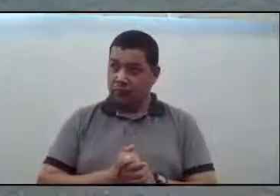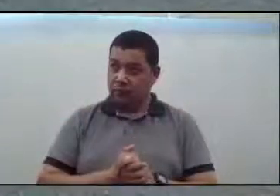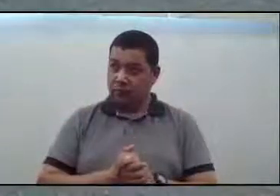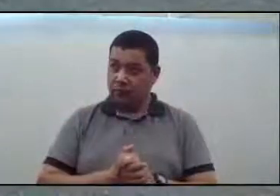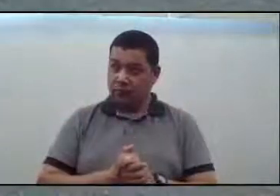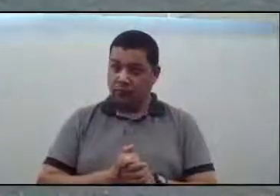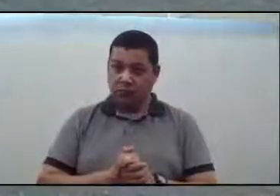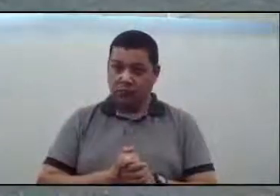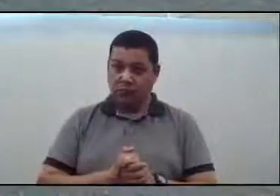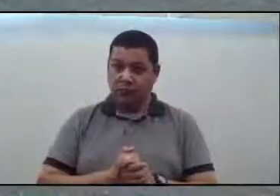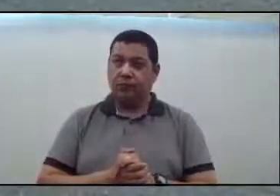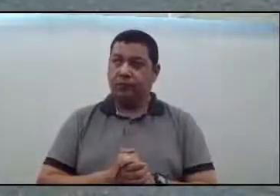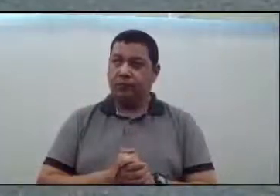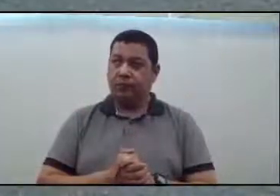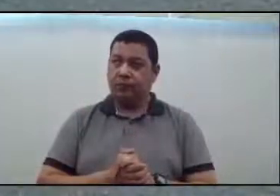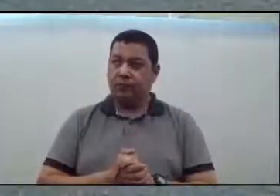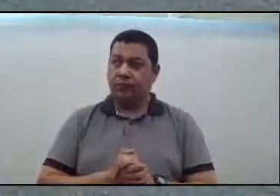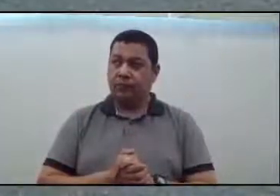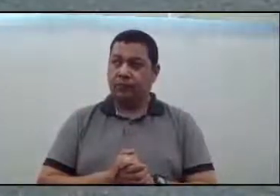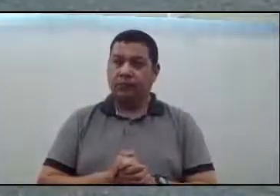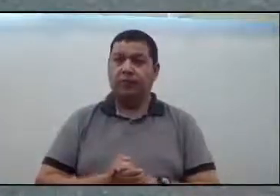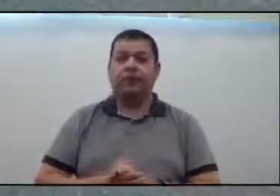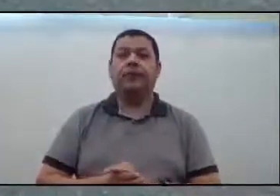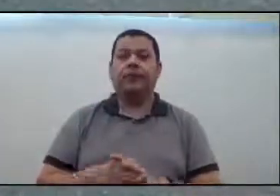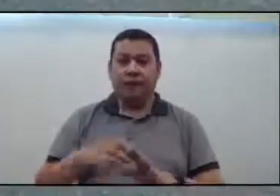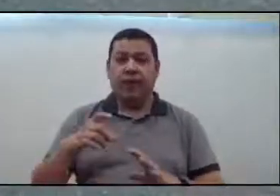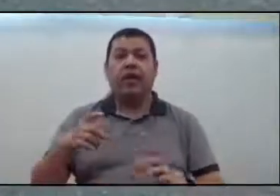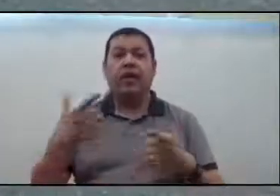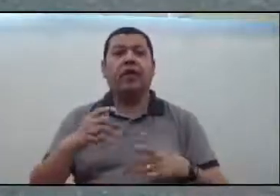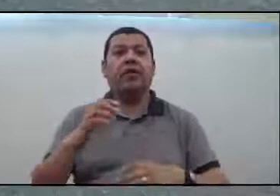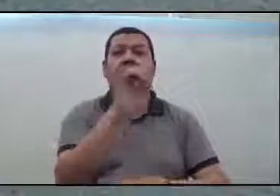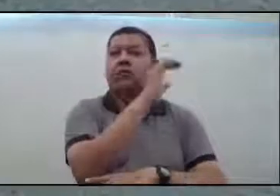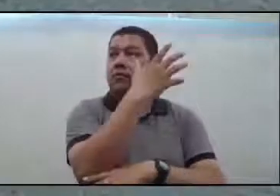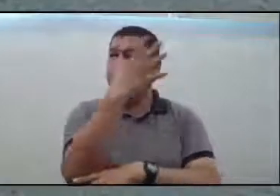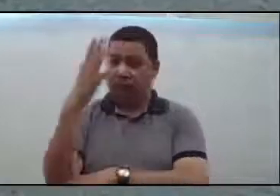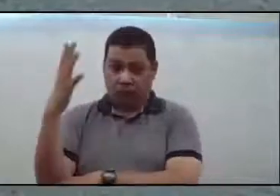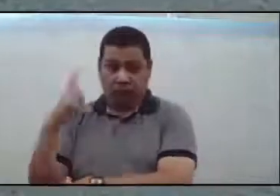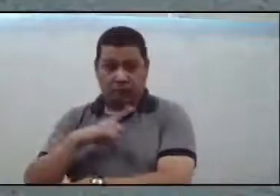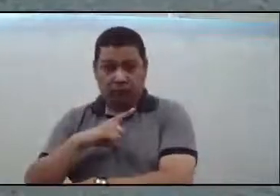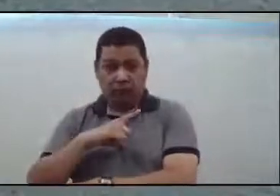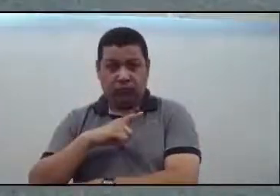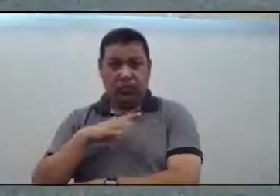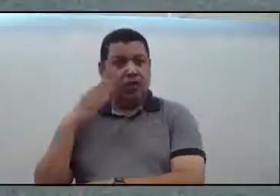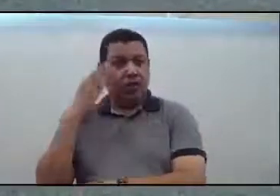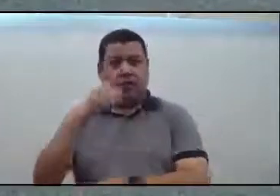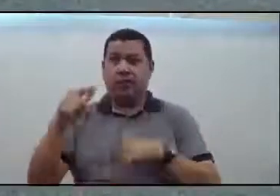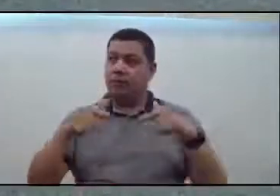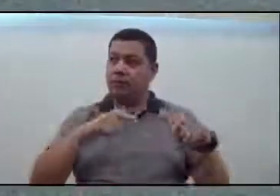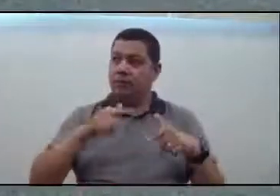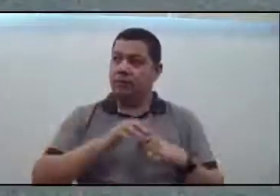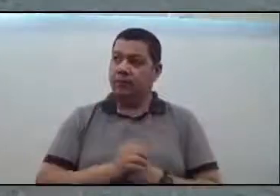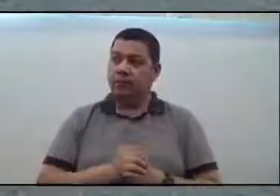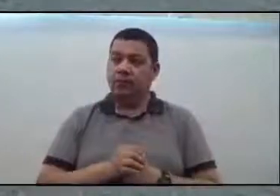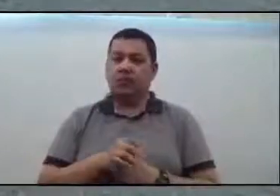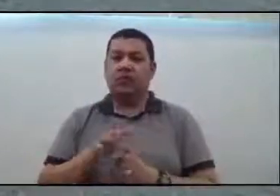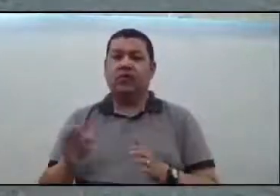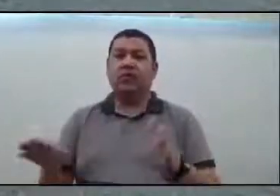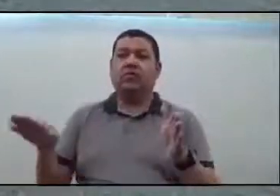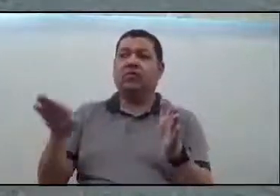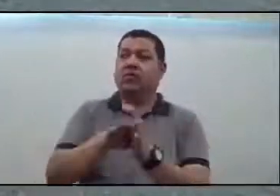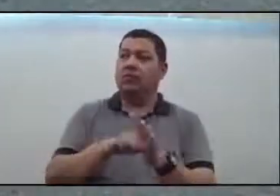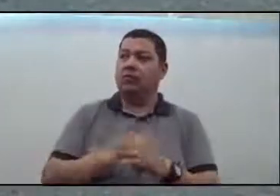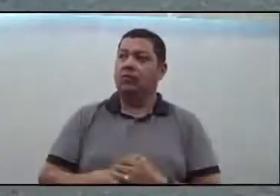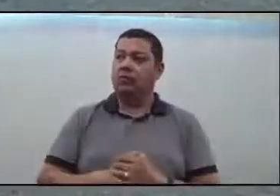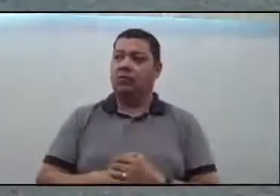meio ambiente, quando eles vão para uma missão e lá onde ele chega, ele